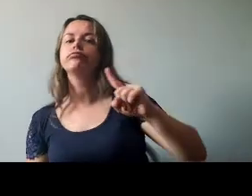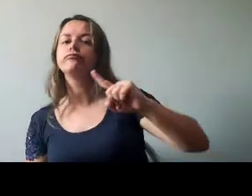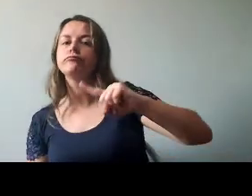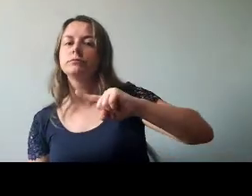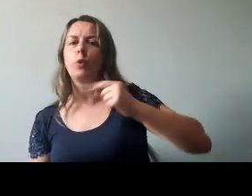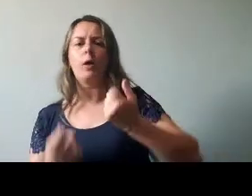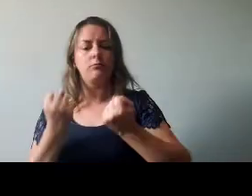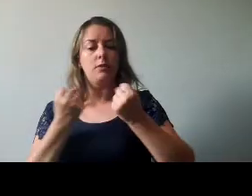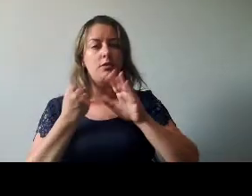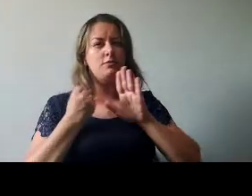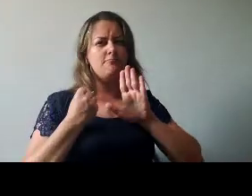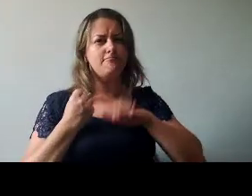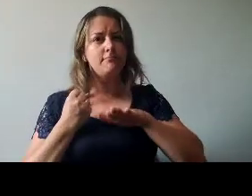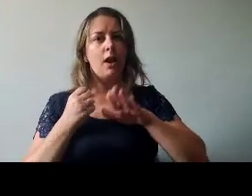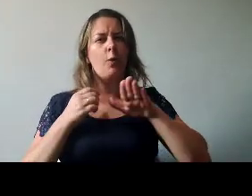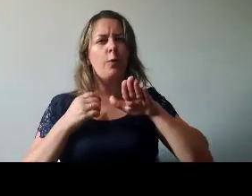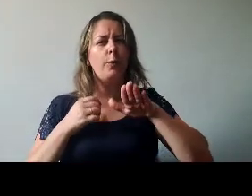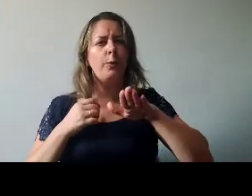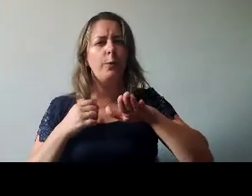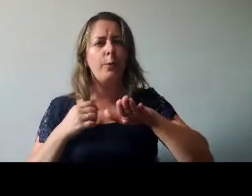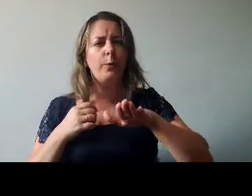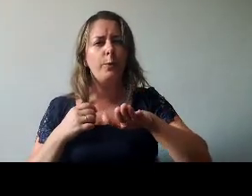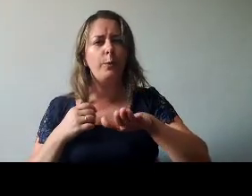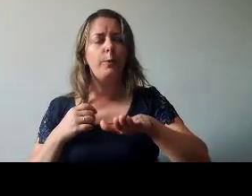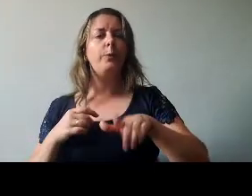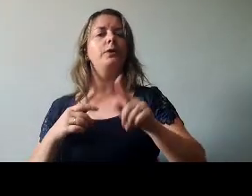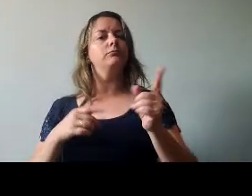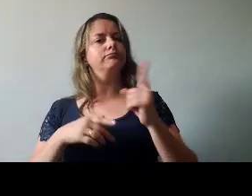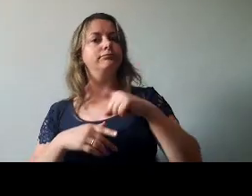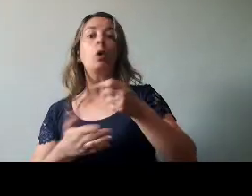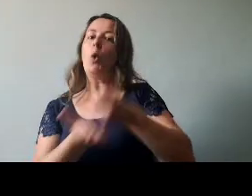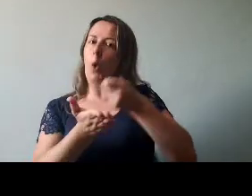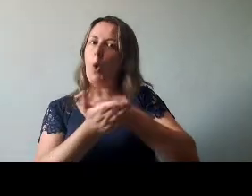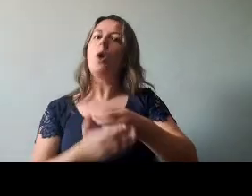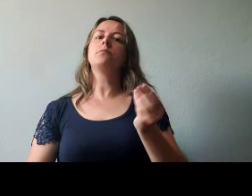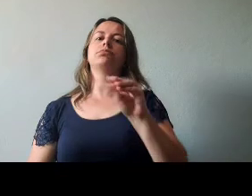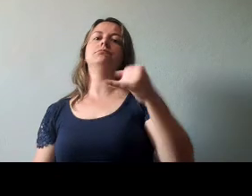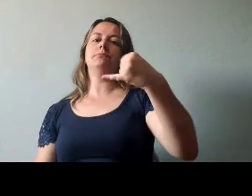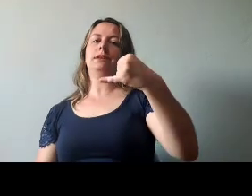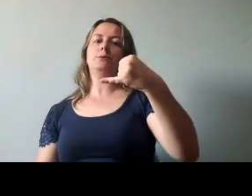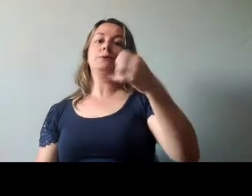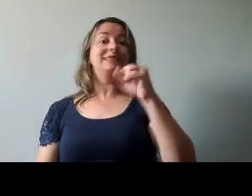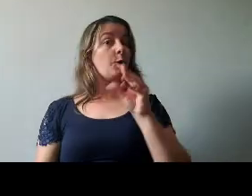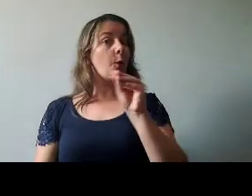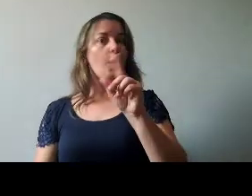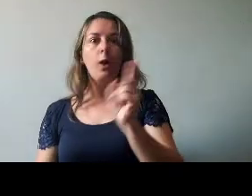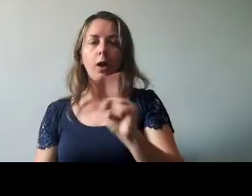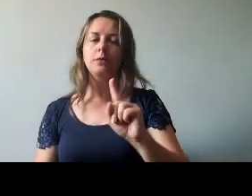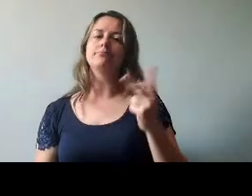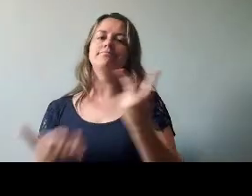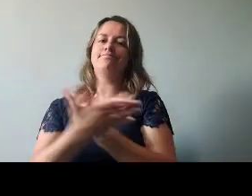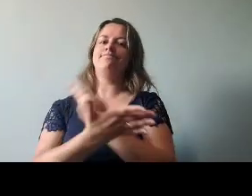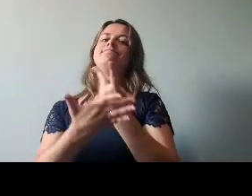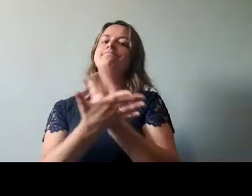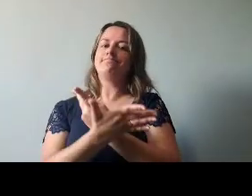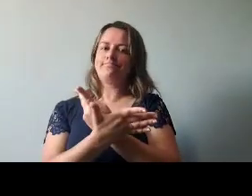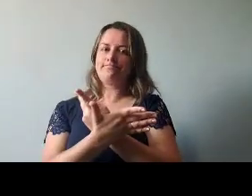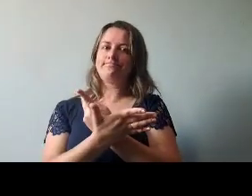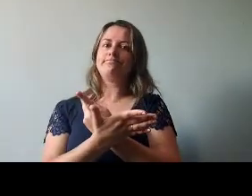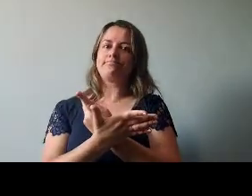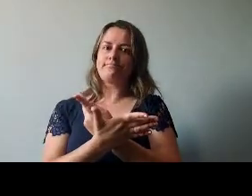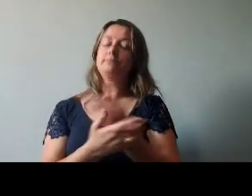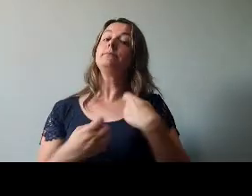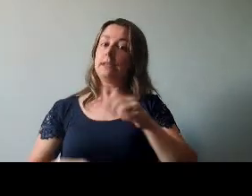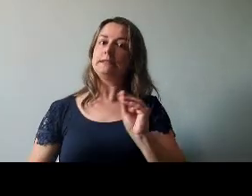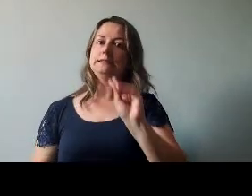Então, você é obrigado a colocar esse menos aqui, tá, pessoal? Se não dá certo, não. E aí, no caso dessa letra